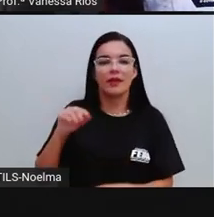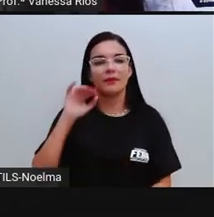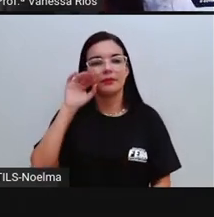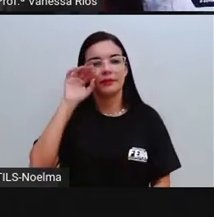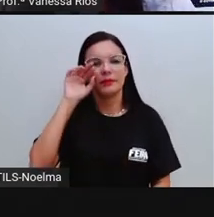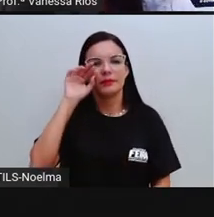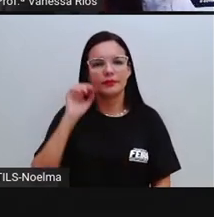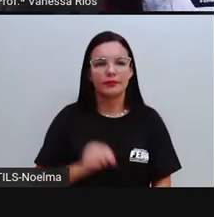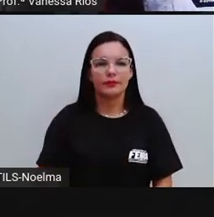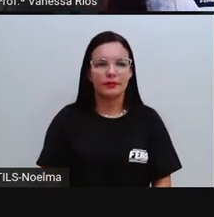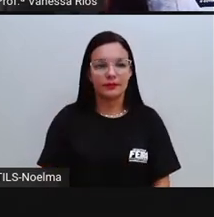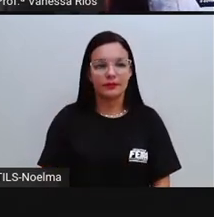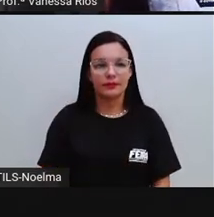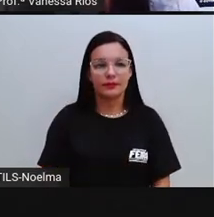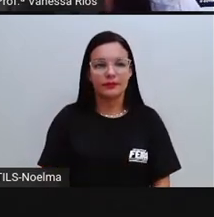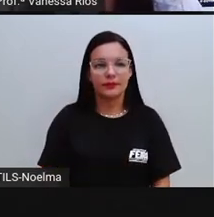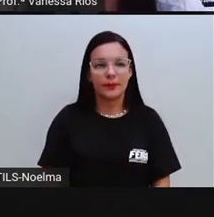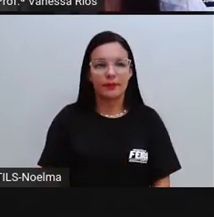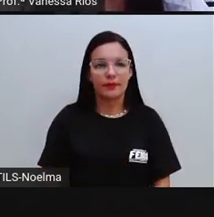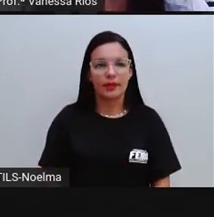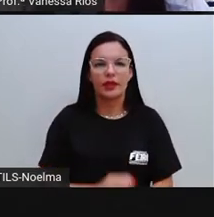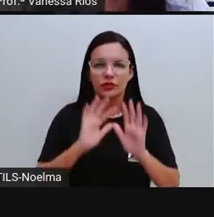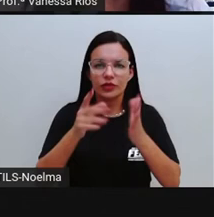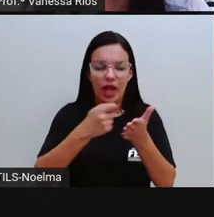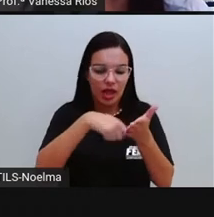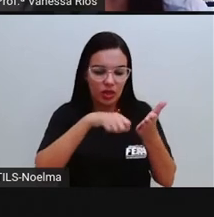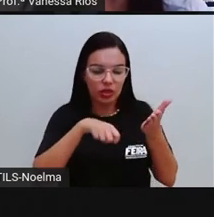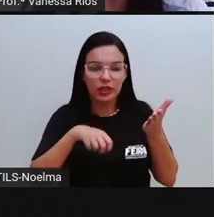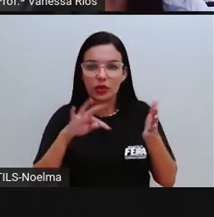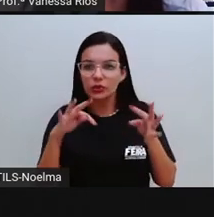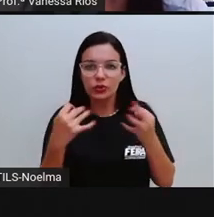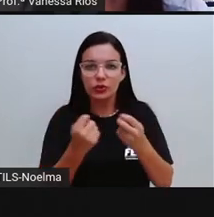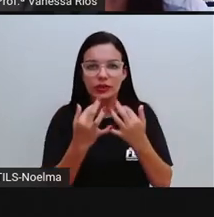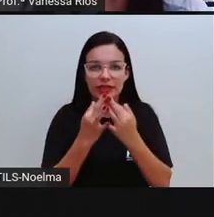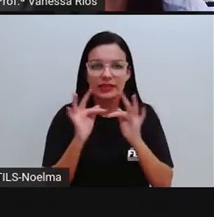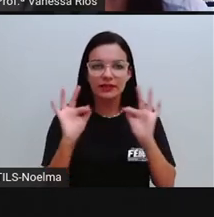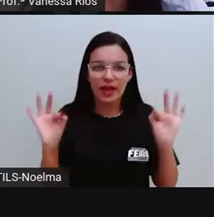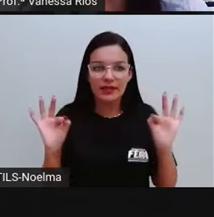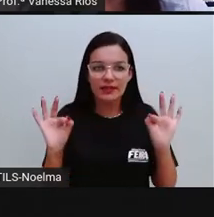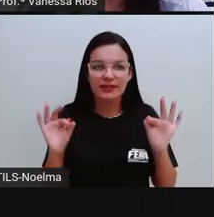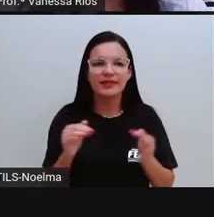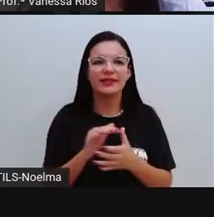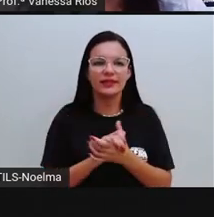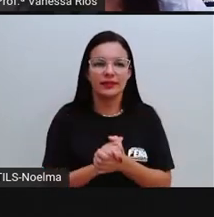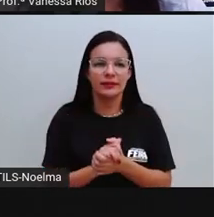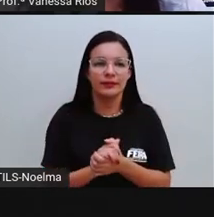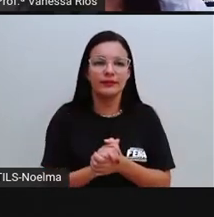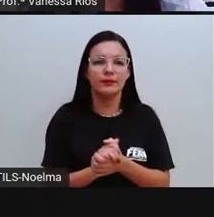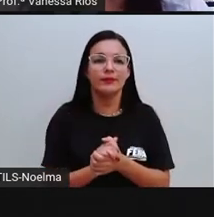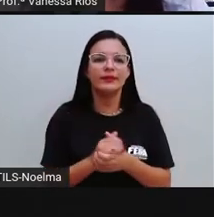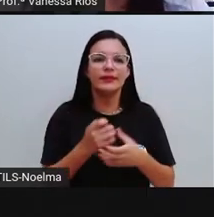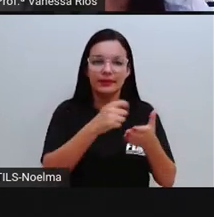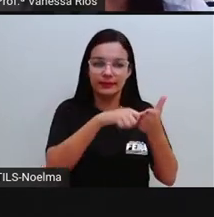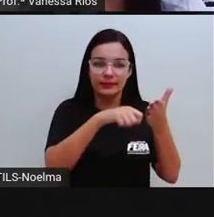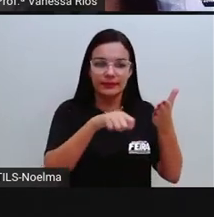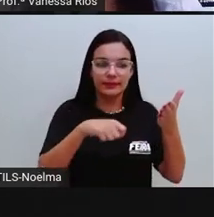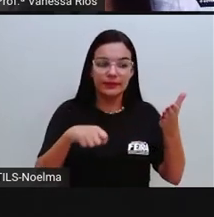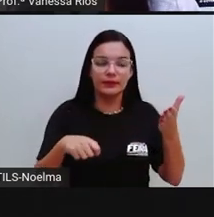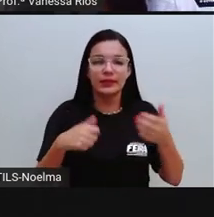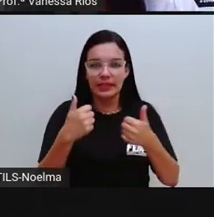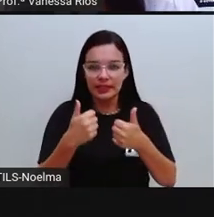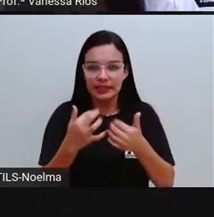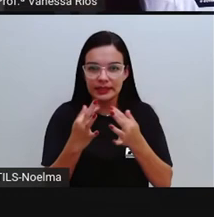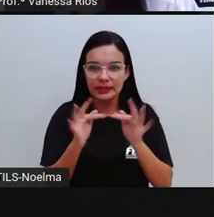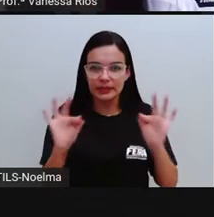ele. Deu tempo aí anotar todas as frases? Olhem só. Anotem aí as frases e a Pro agora